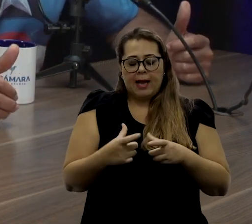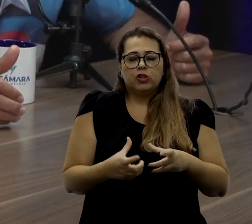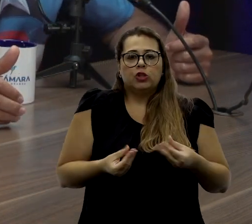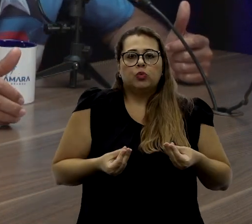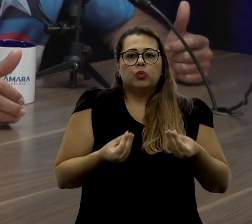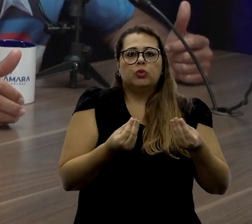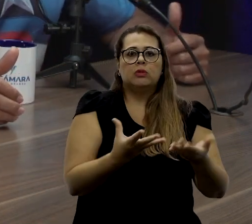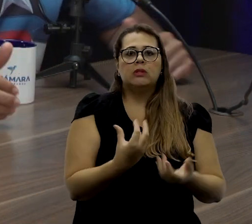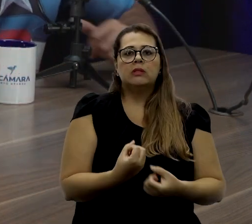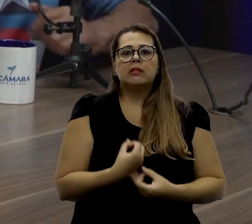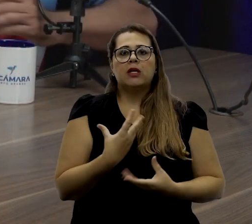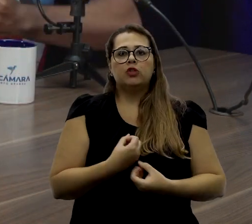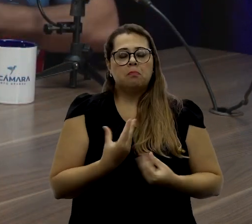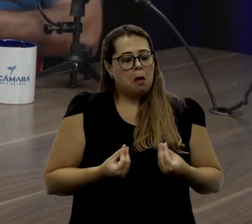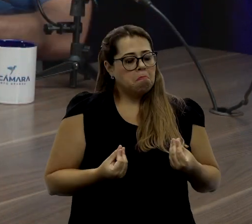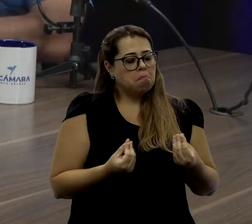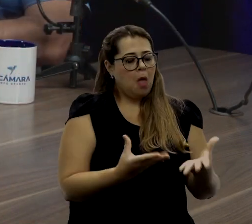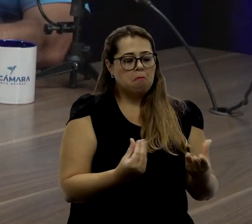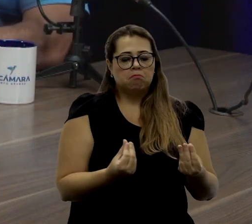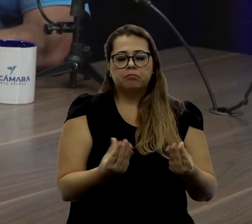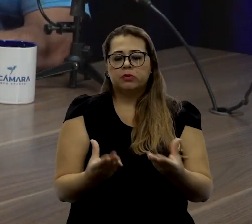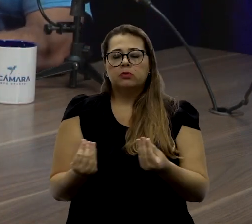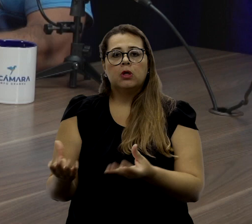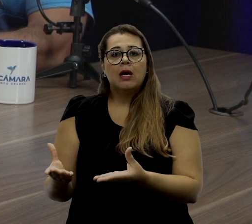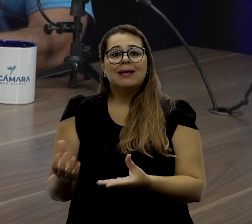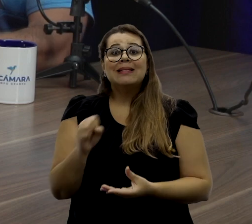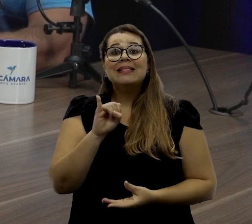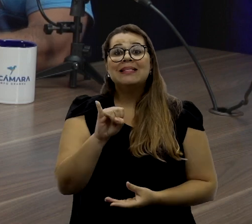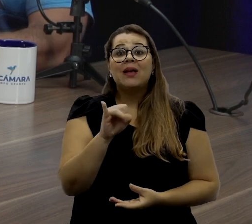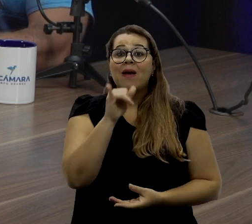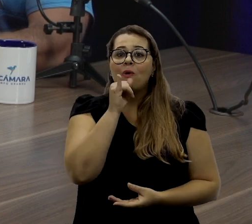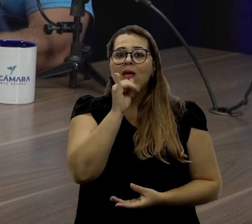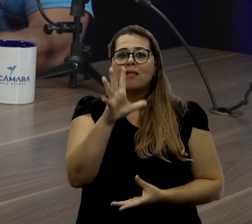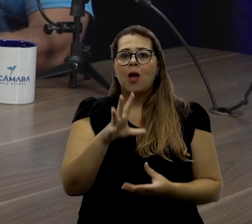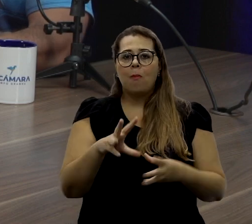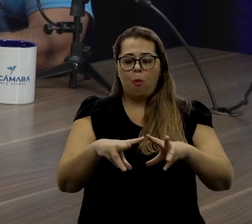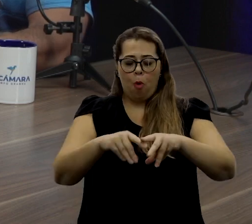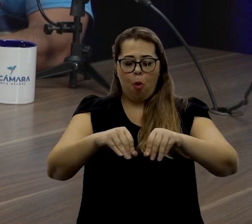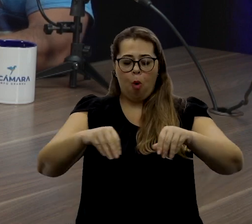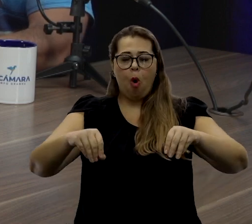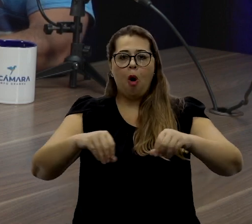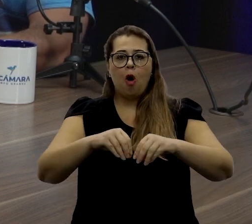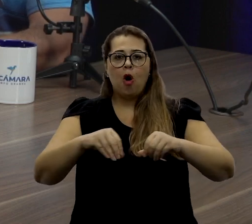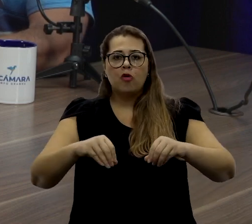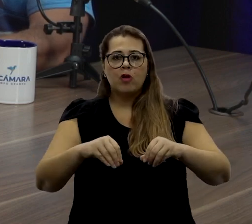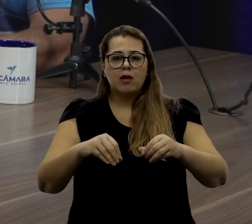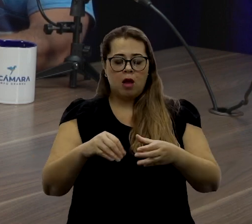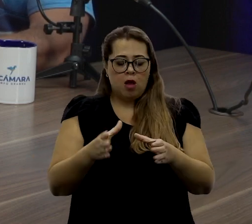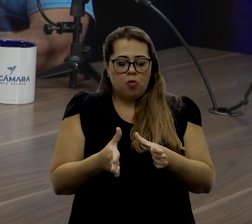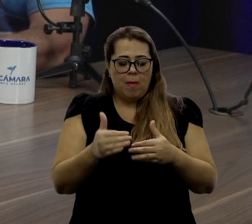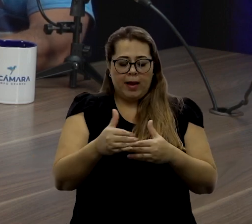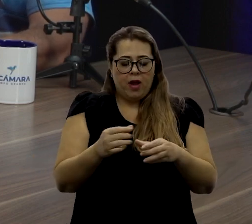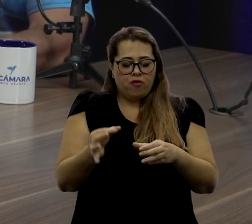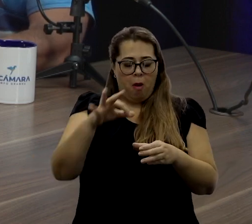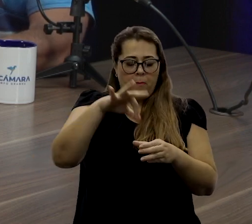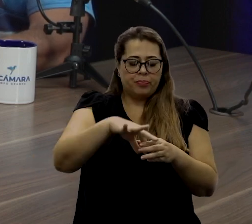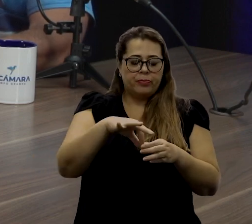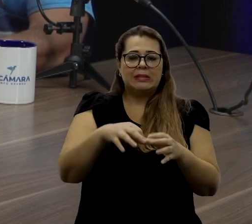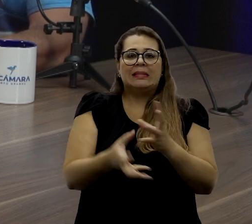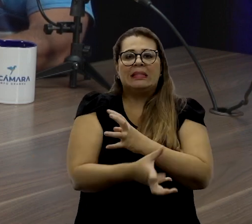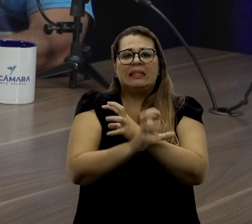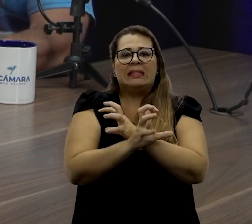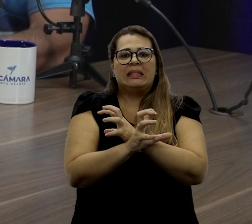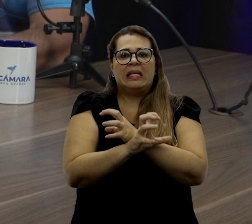aqueles homens chorando. Aí eu peguei uma terra assim, Marilene, se eu pegar uma terra seca, bem seca, plantar nela uma semente, o